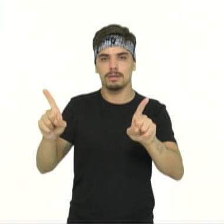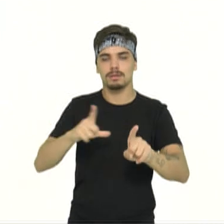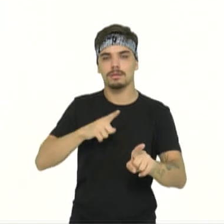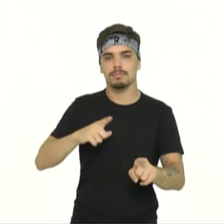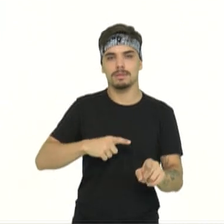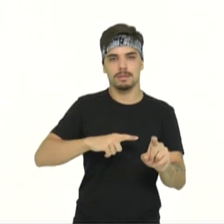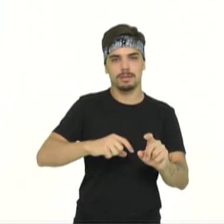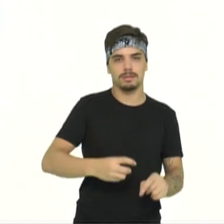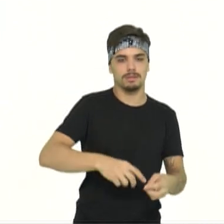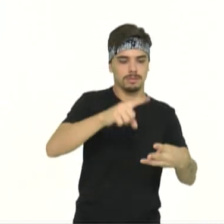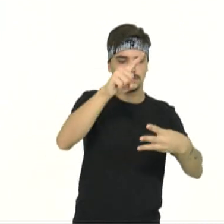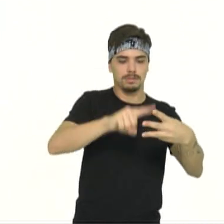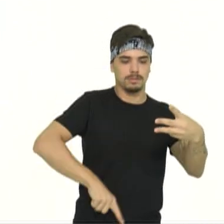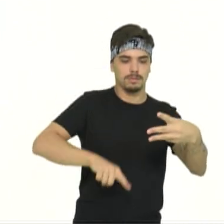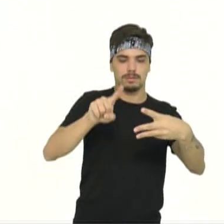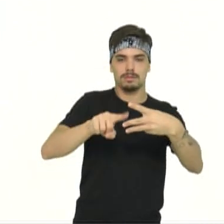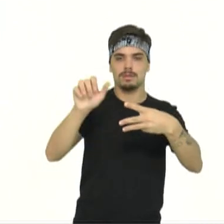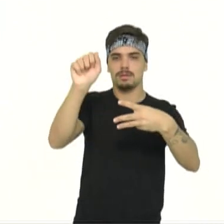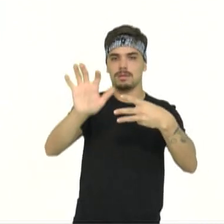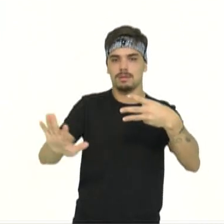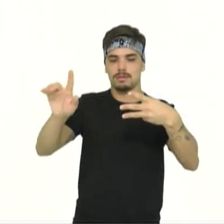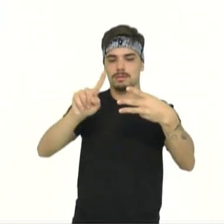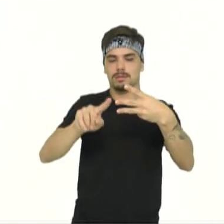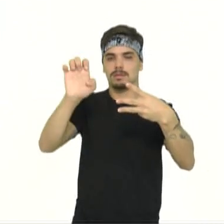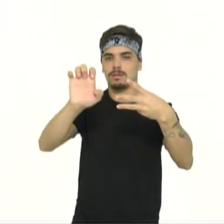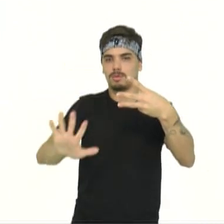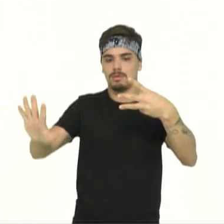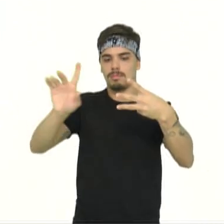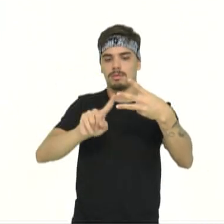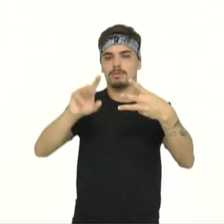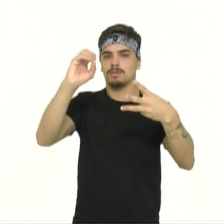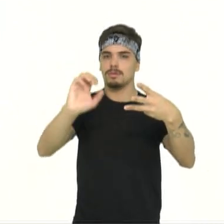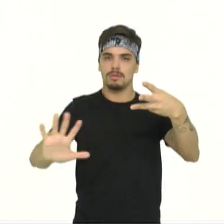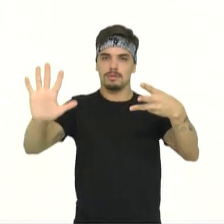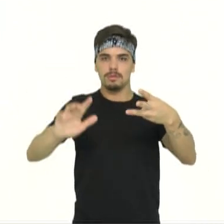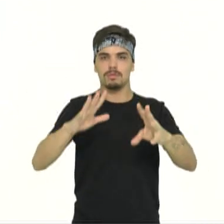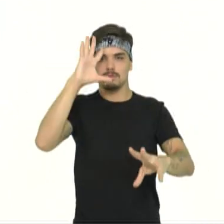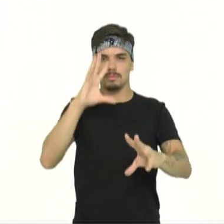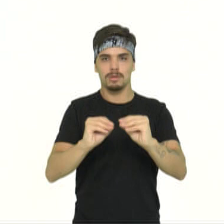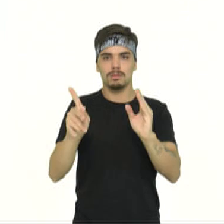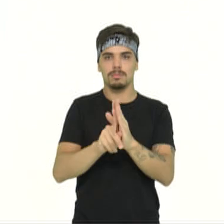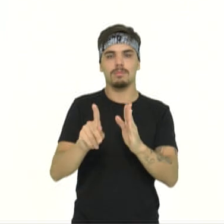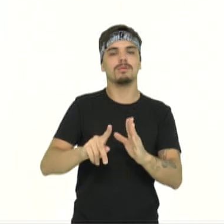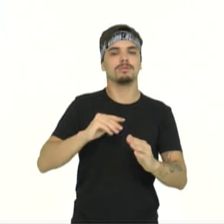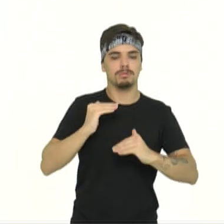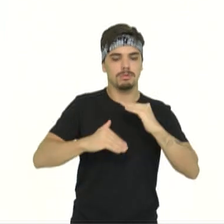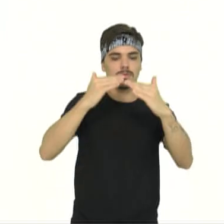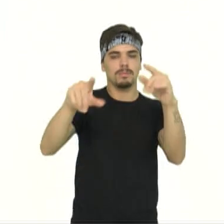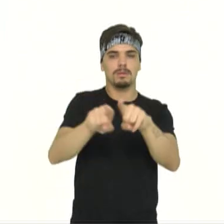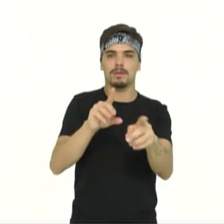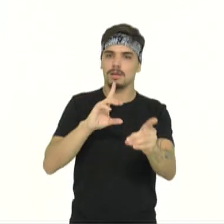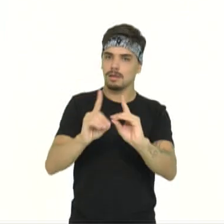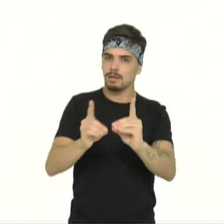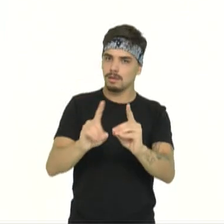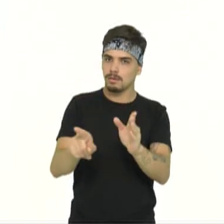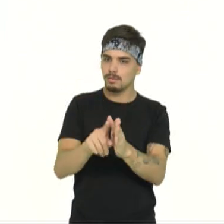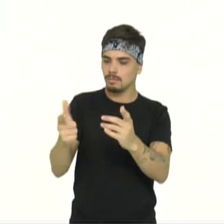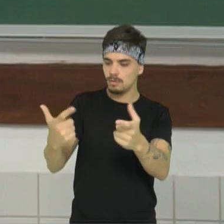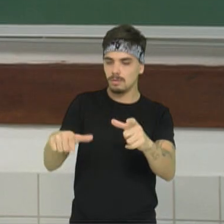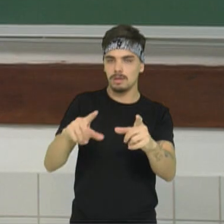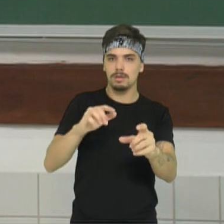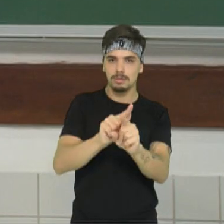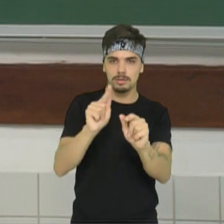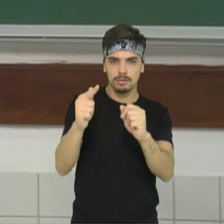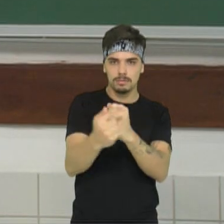três continentes, Ásia, Europa e Oceania, para compreender o desenvolvimento e a dinâmica do espaço geográfico